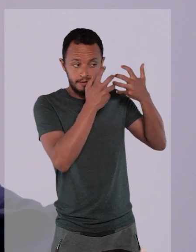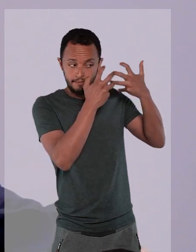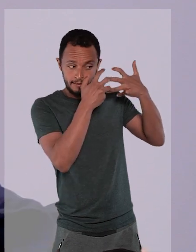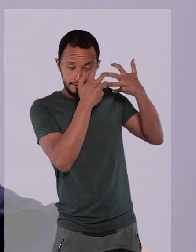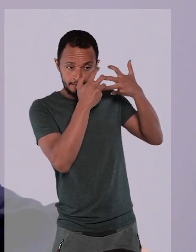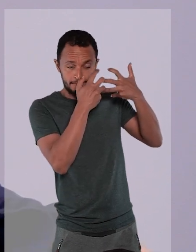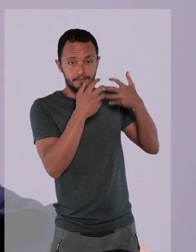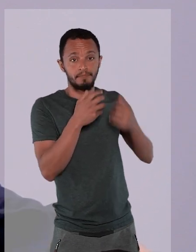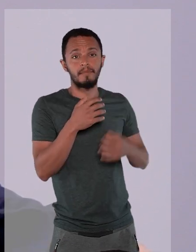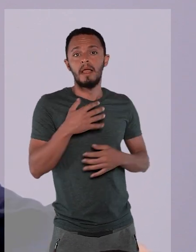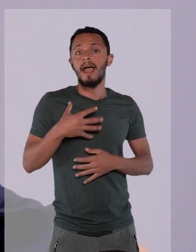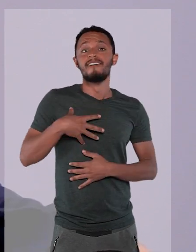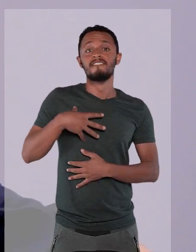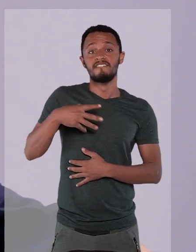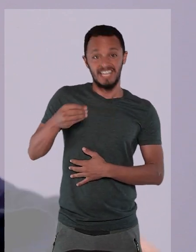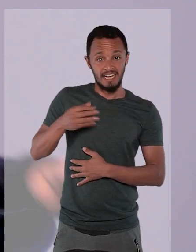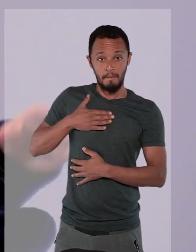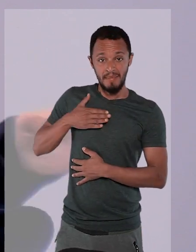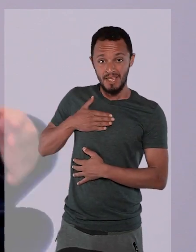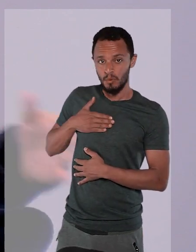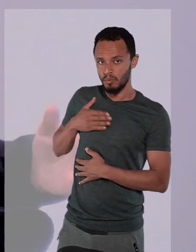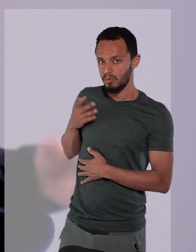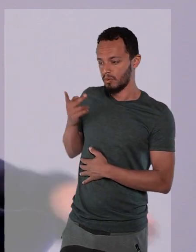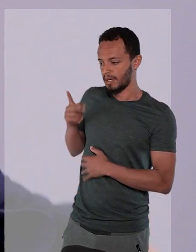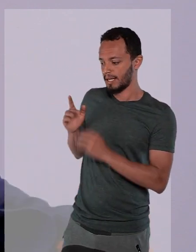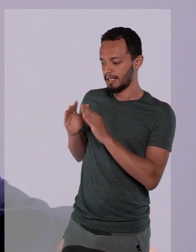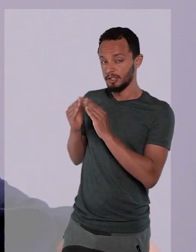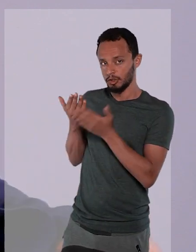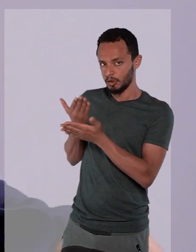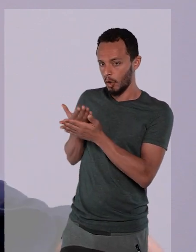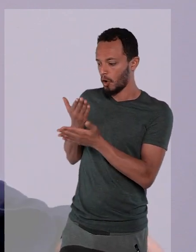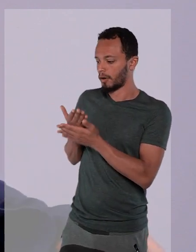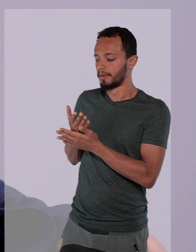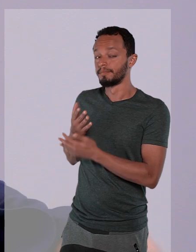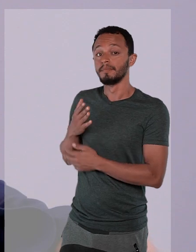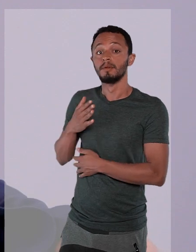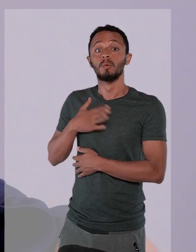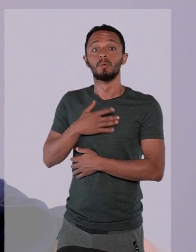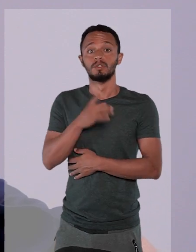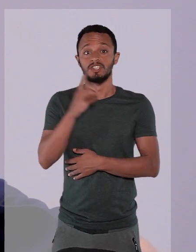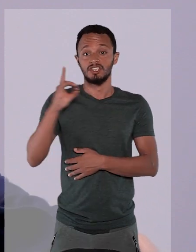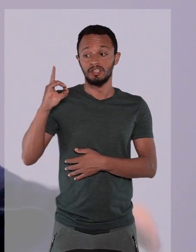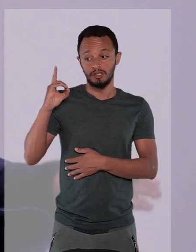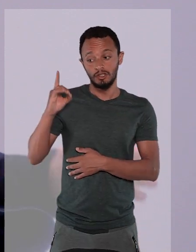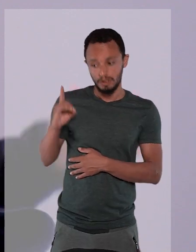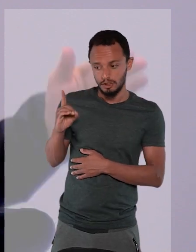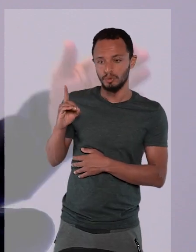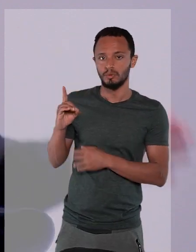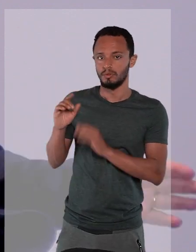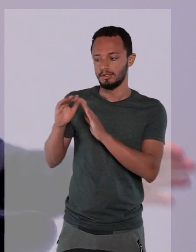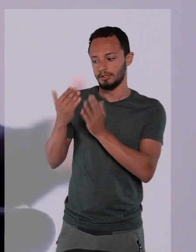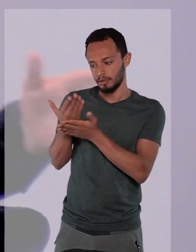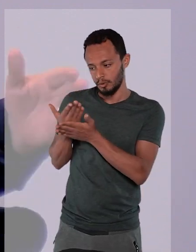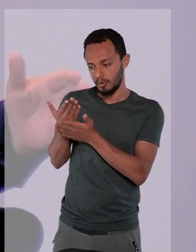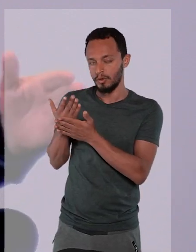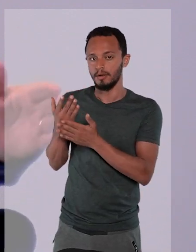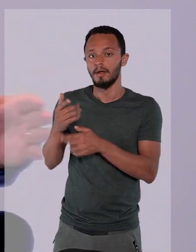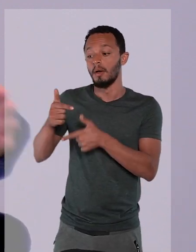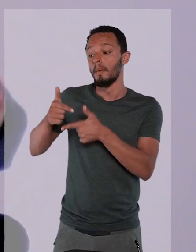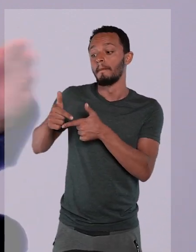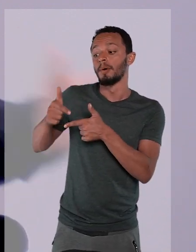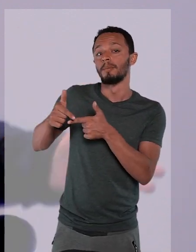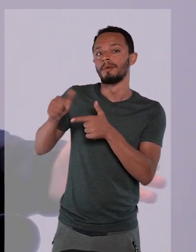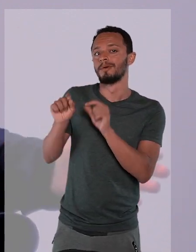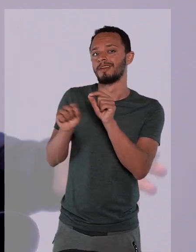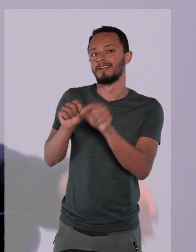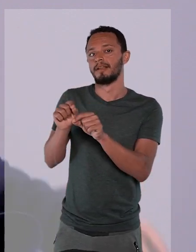escola da minha filha, e conversando com o diretor da escola, o problema era sobre com os